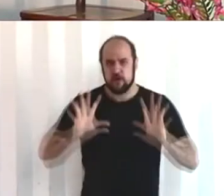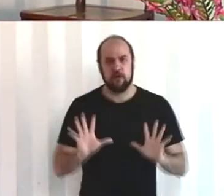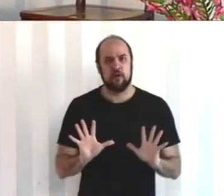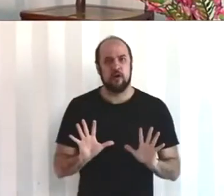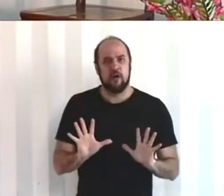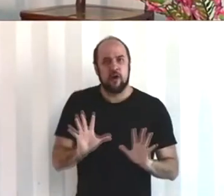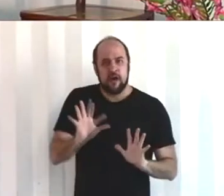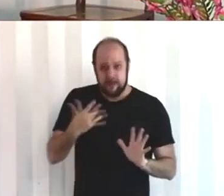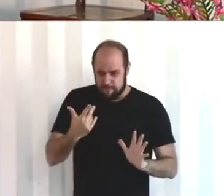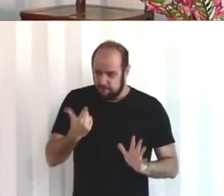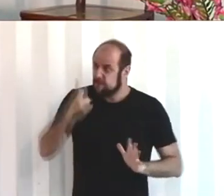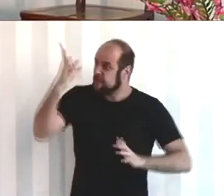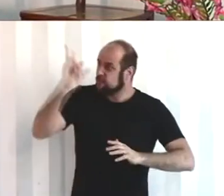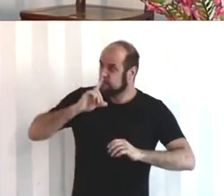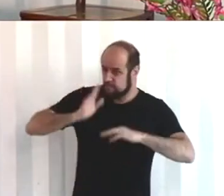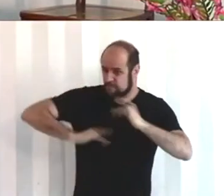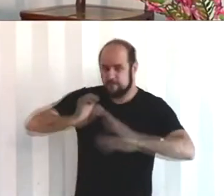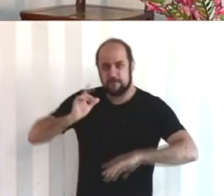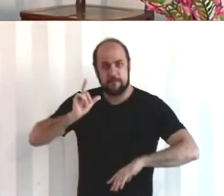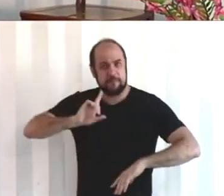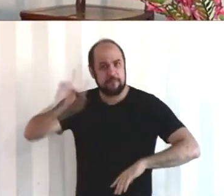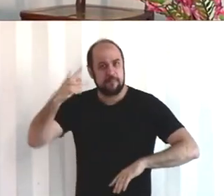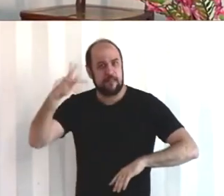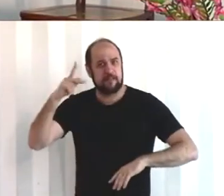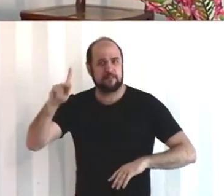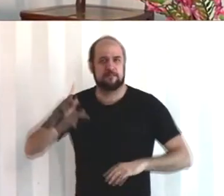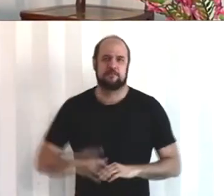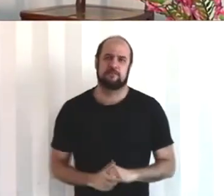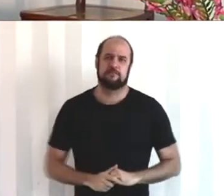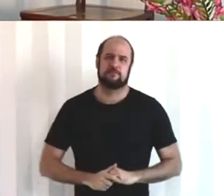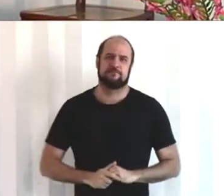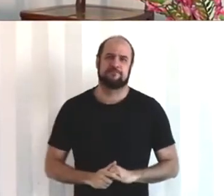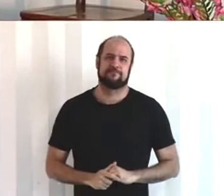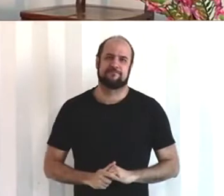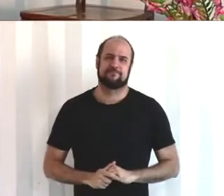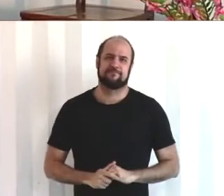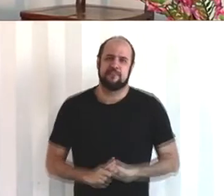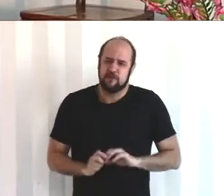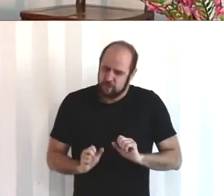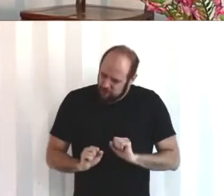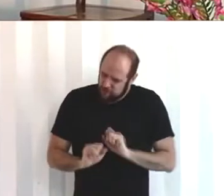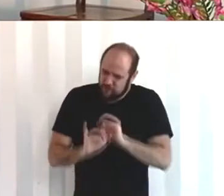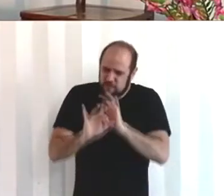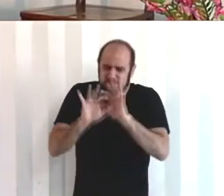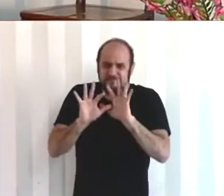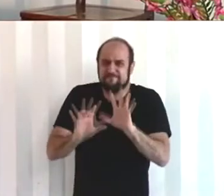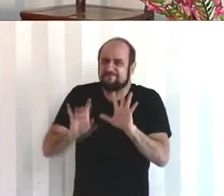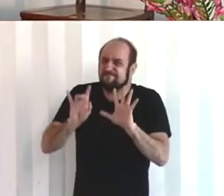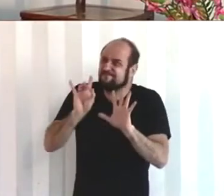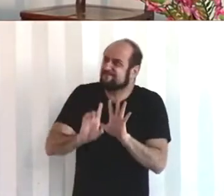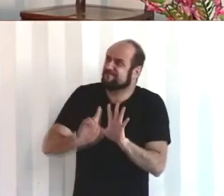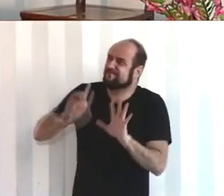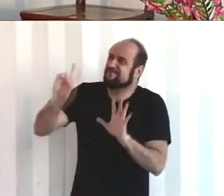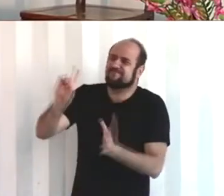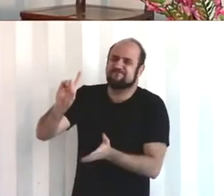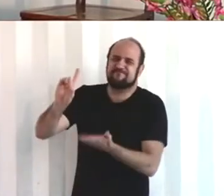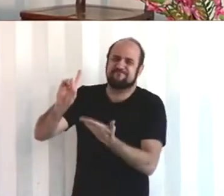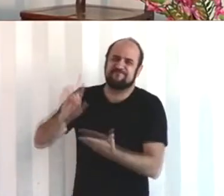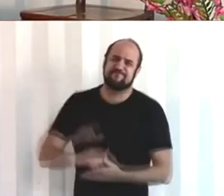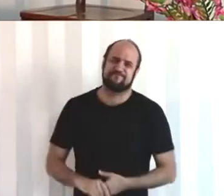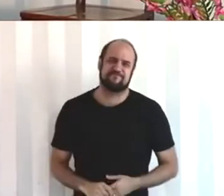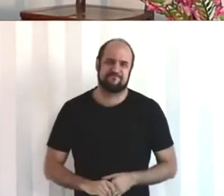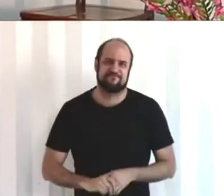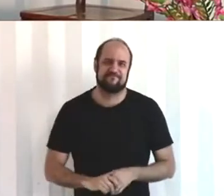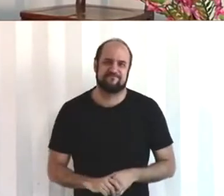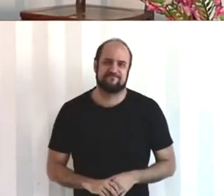vida, pelos seus feitos. Mas nós devemos render glórias somente ao nosso Deus. Esse texto,